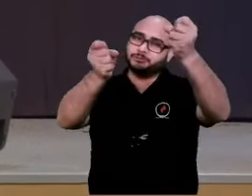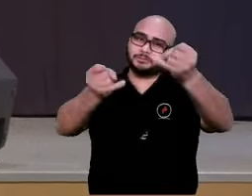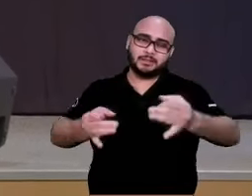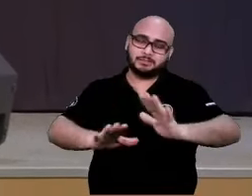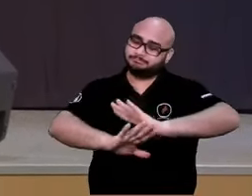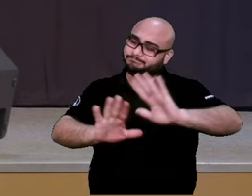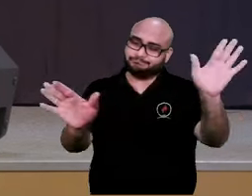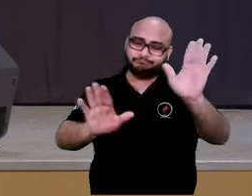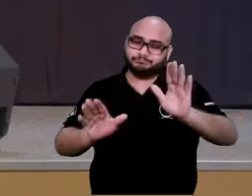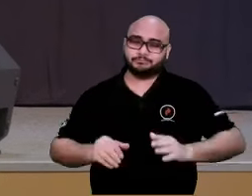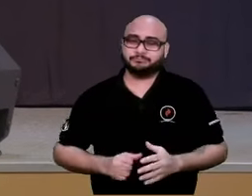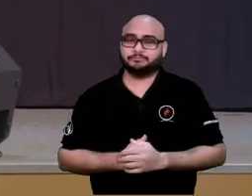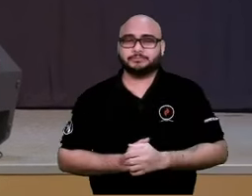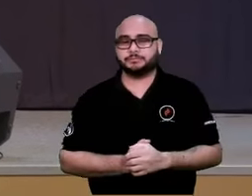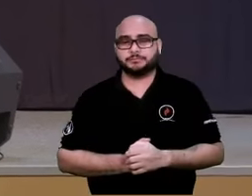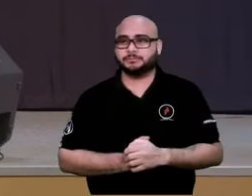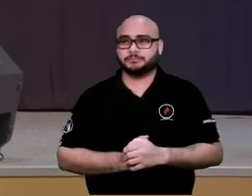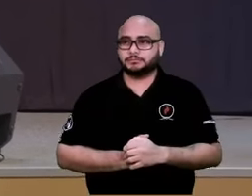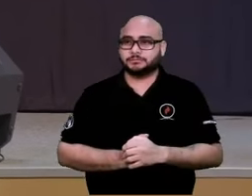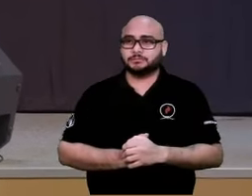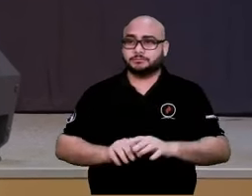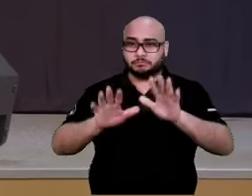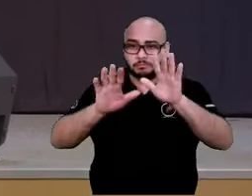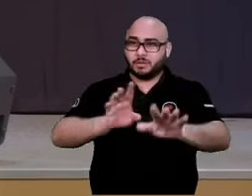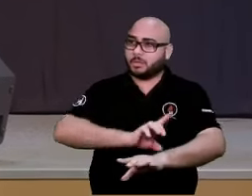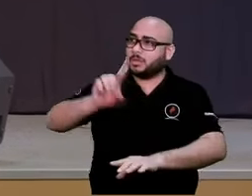Mas se achar por bem que minha vida vai ter que terminar aqui,